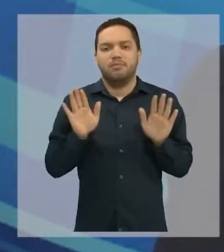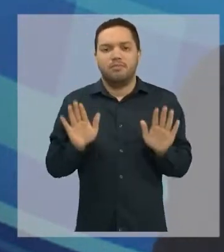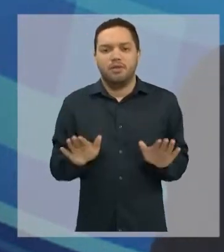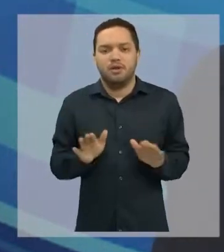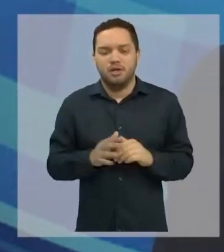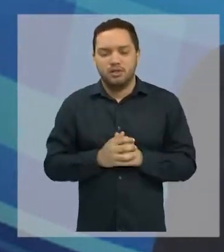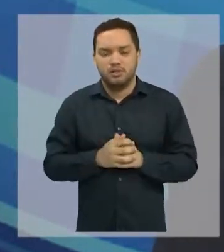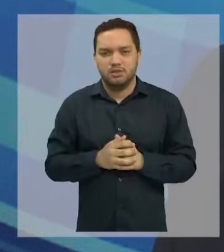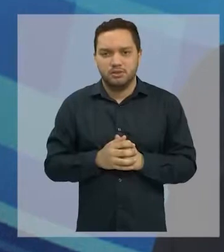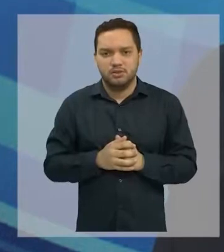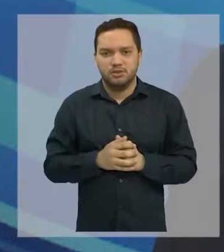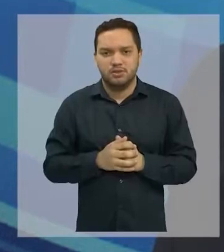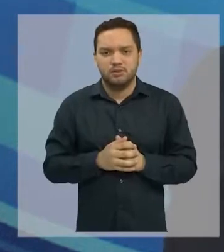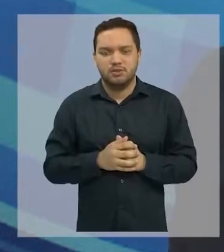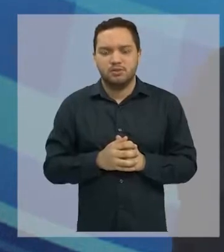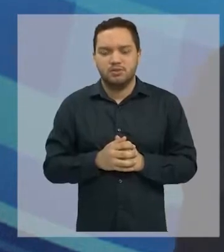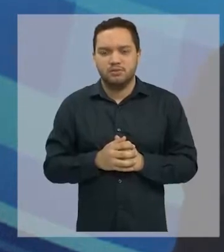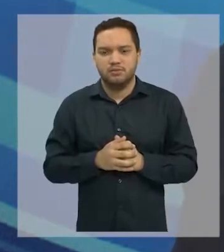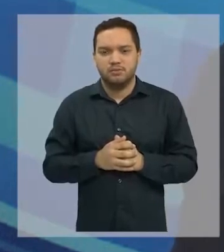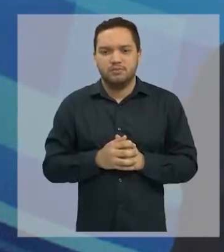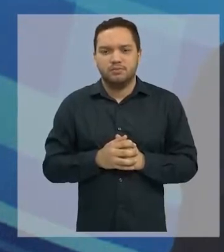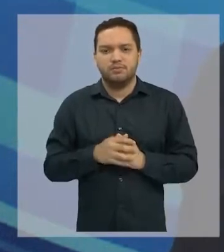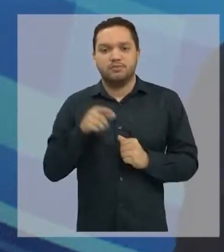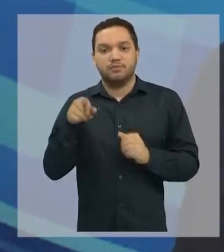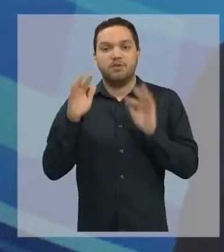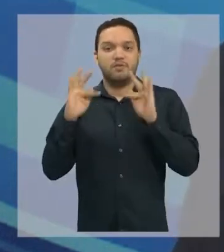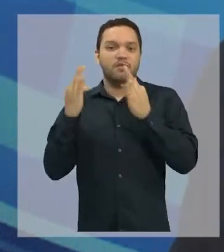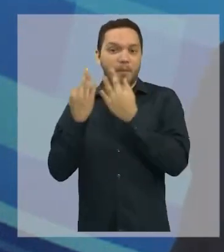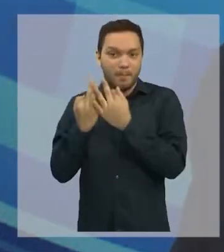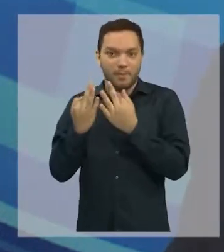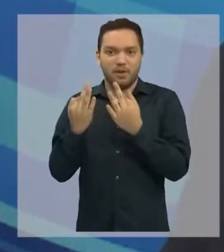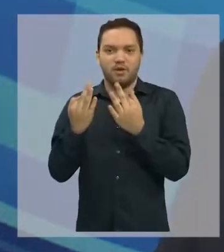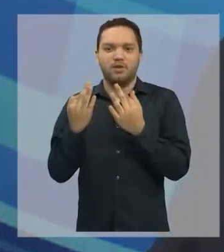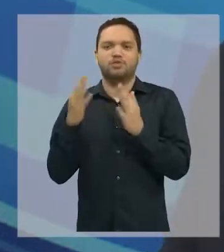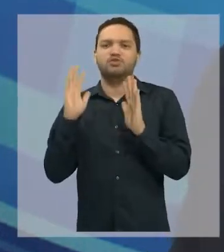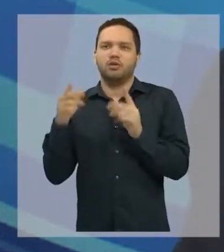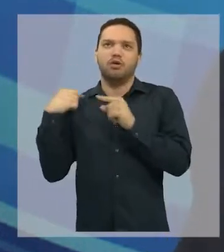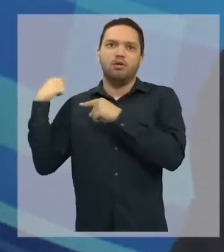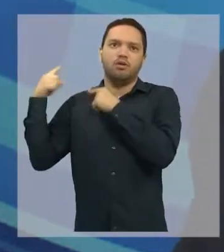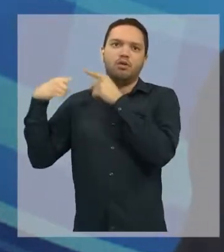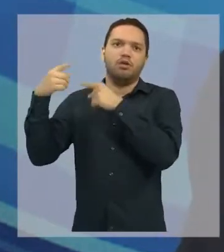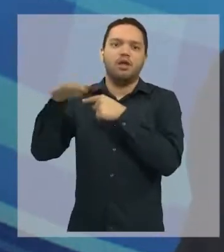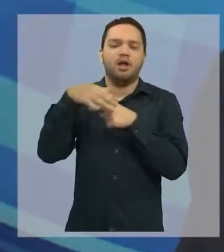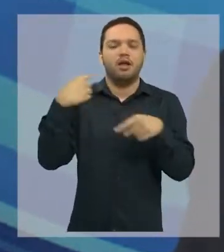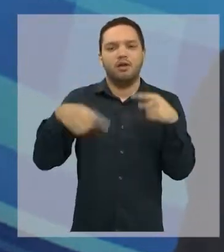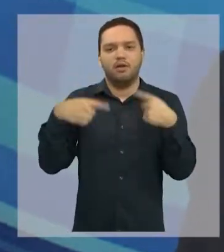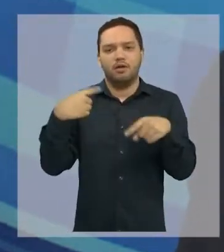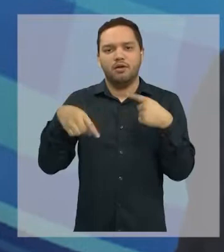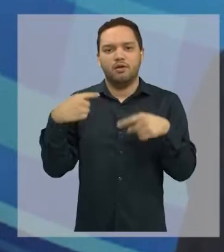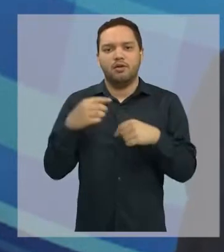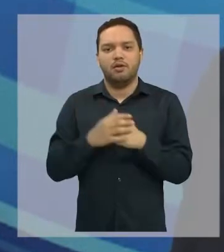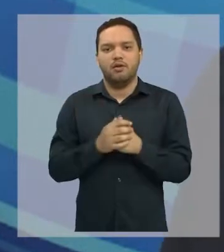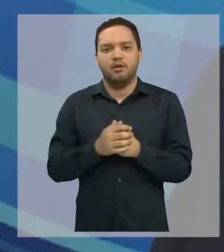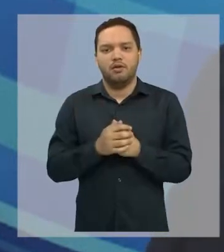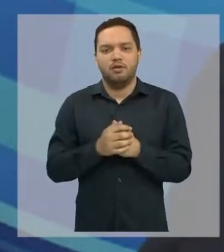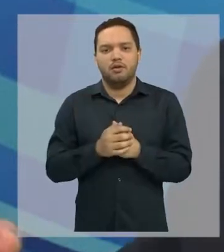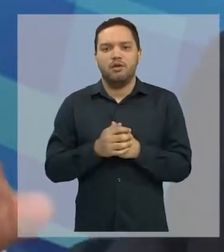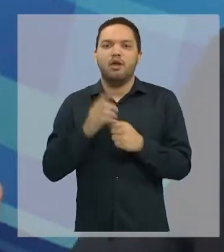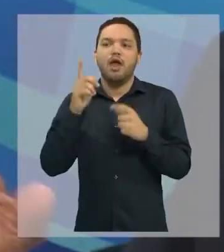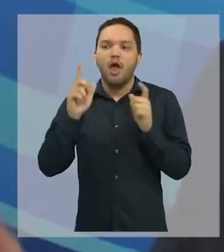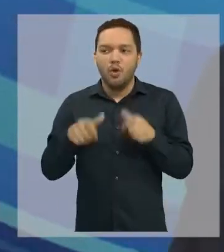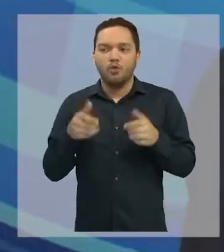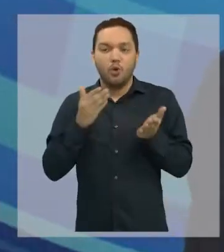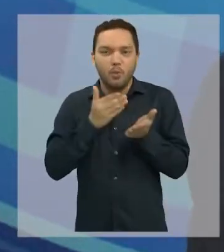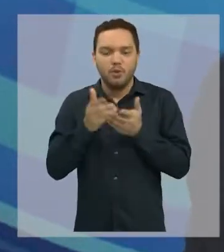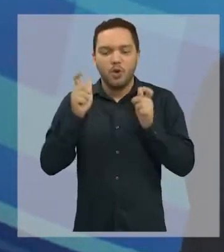municípios. Então, estas famílias que estão há muitas gerações na política, todas são de pequenas cidades